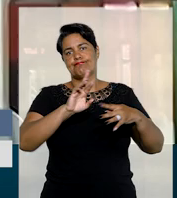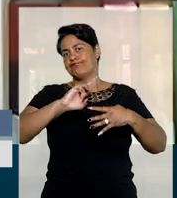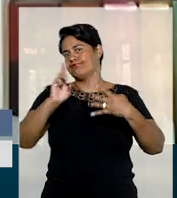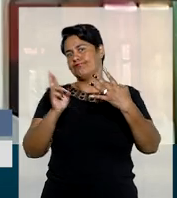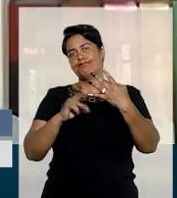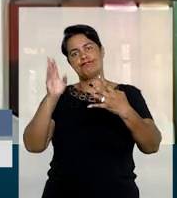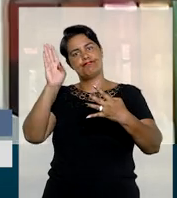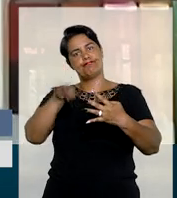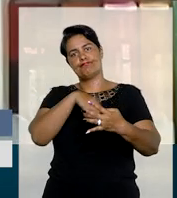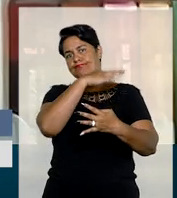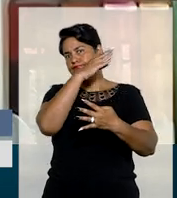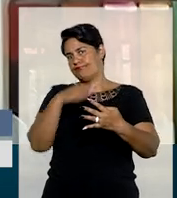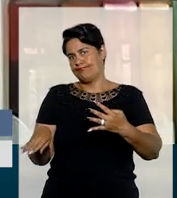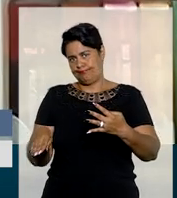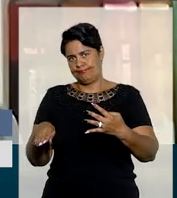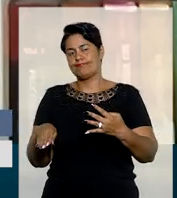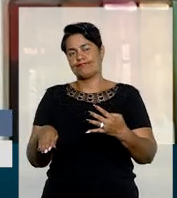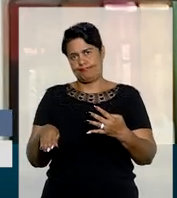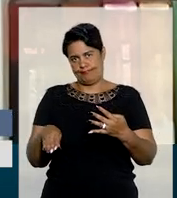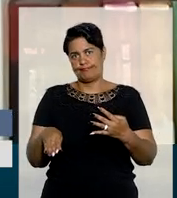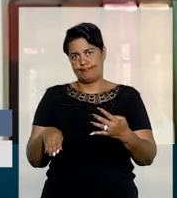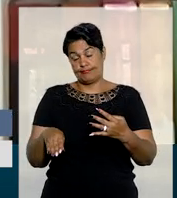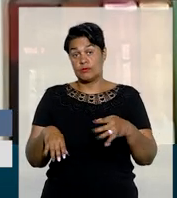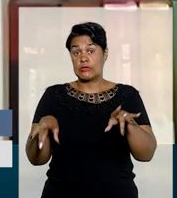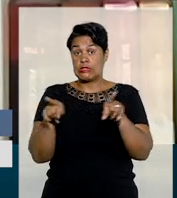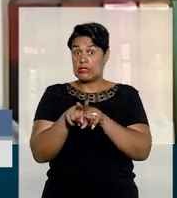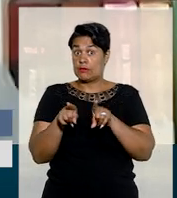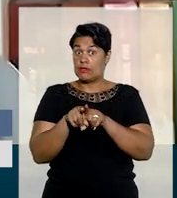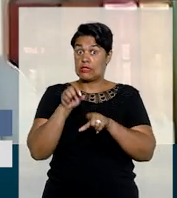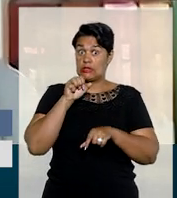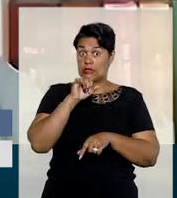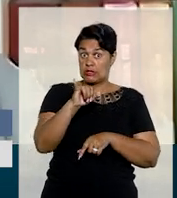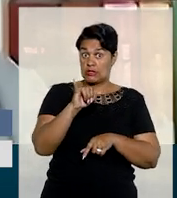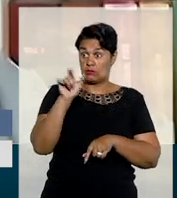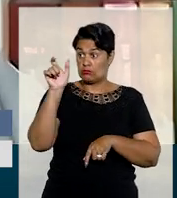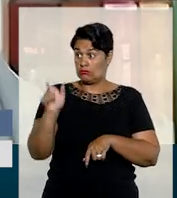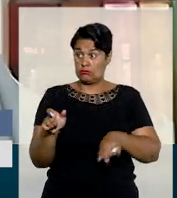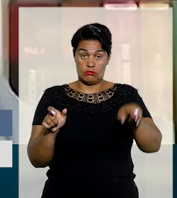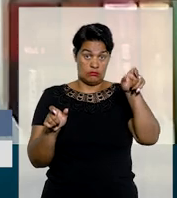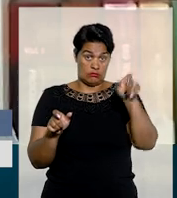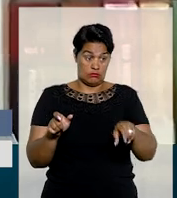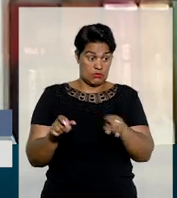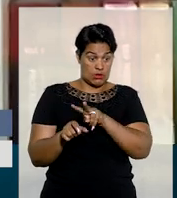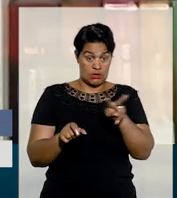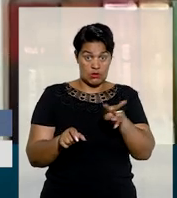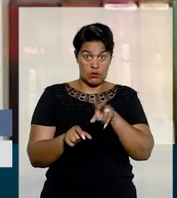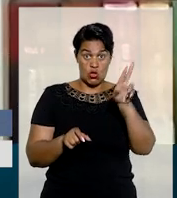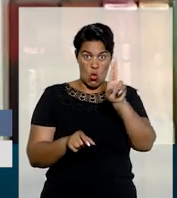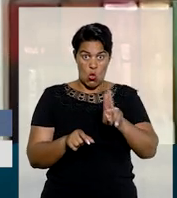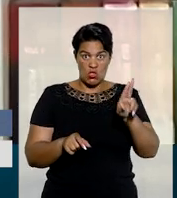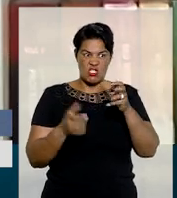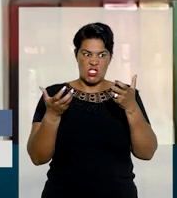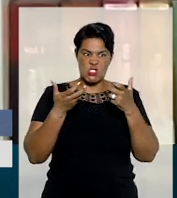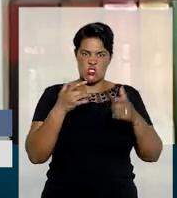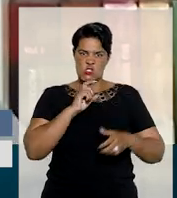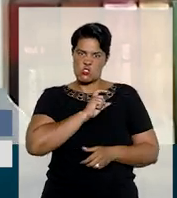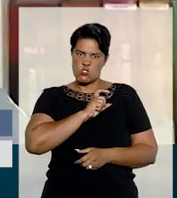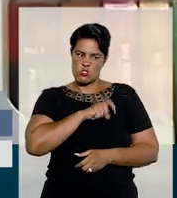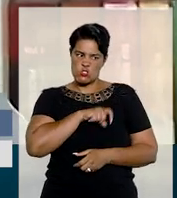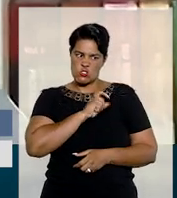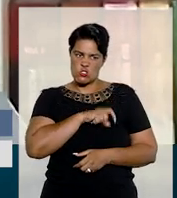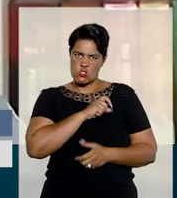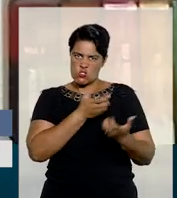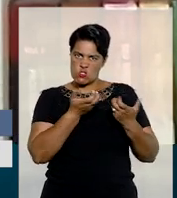de recurso nessas hipóteses, né? E nas hipóteses em que as partes estão, de fato, utilizando de